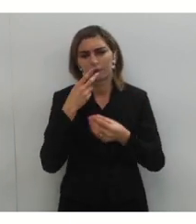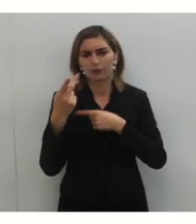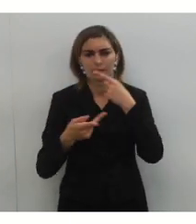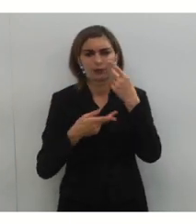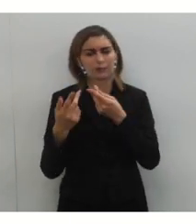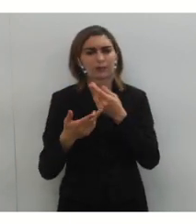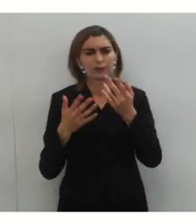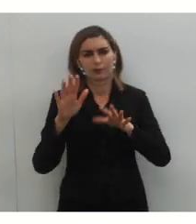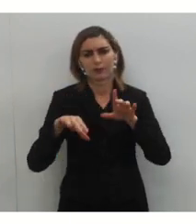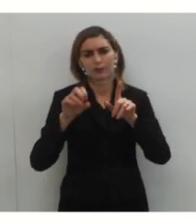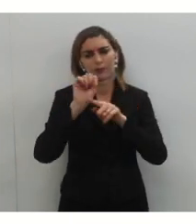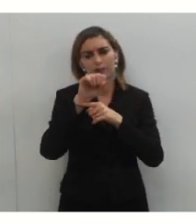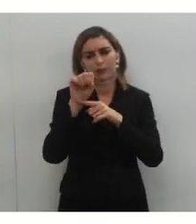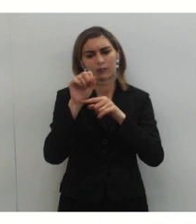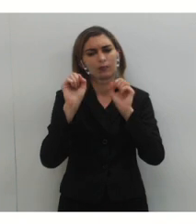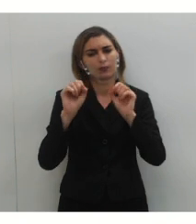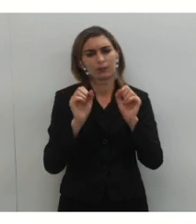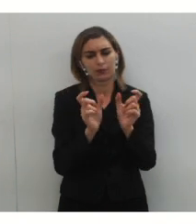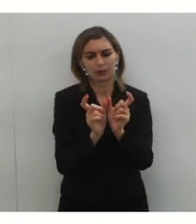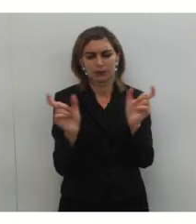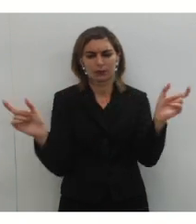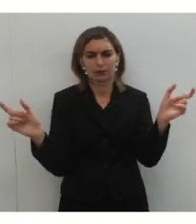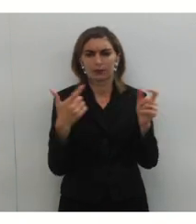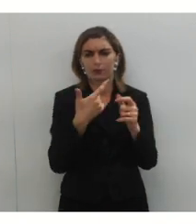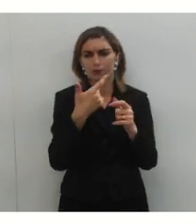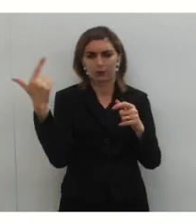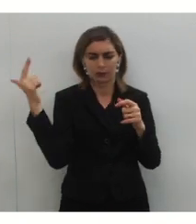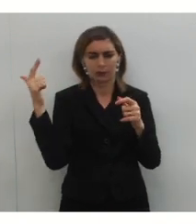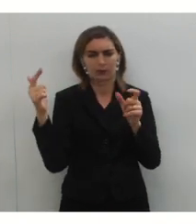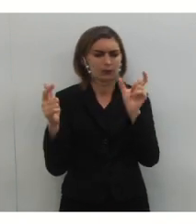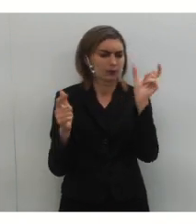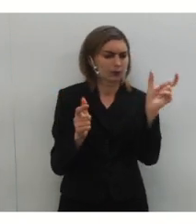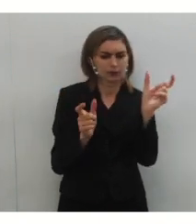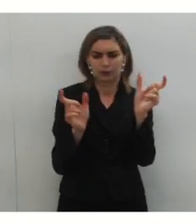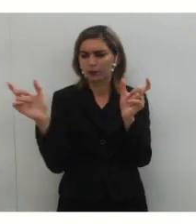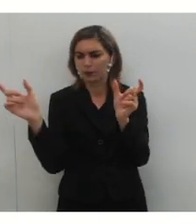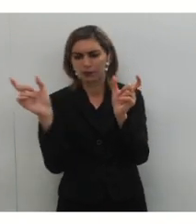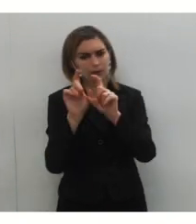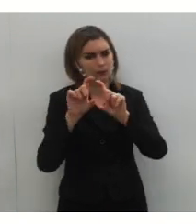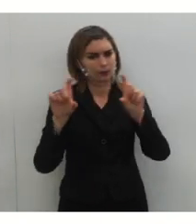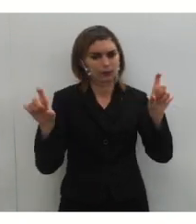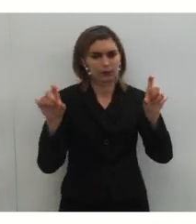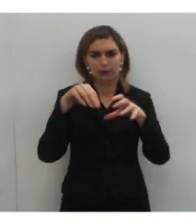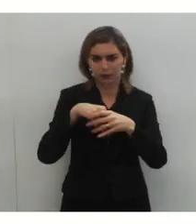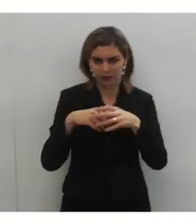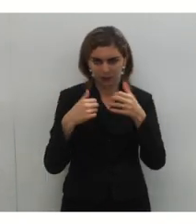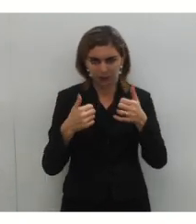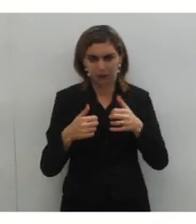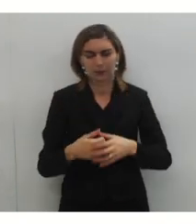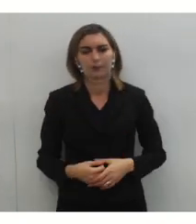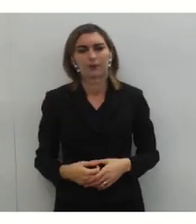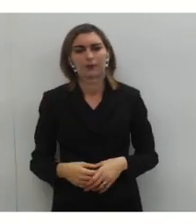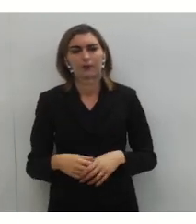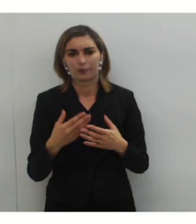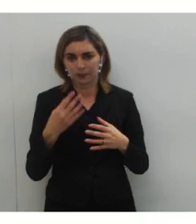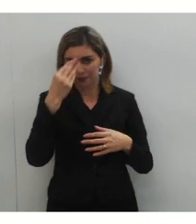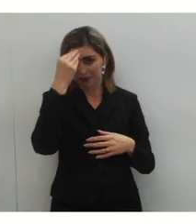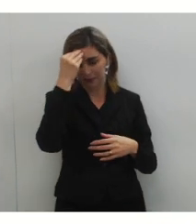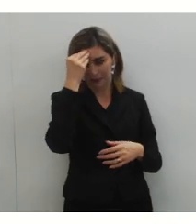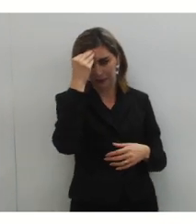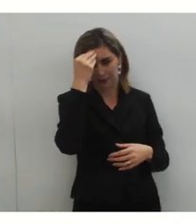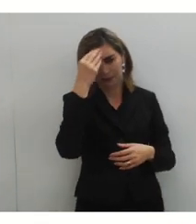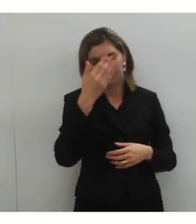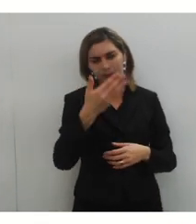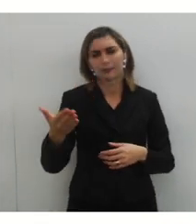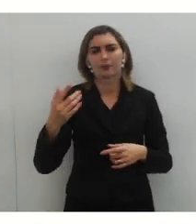falei, esse sujeito ele pode aparecer em outras posições dentro da oração, tá bom? Pronto, guarda bem isso